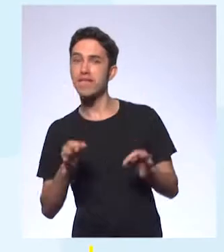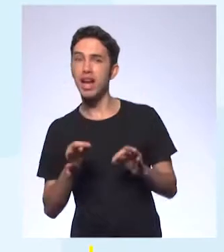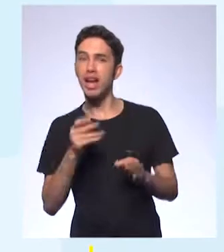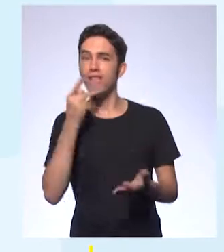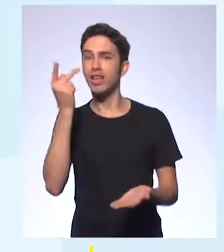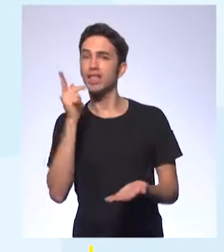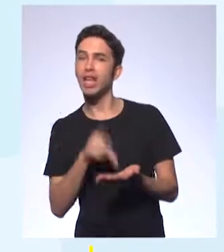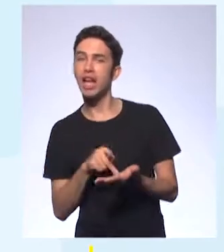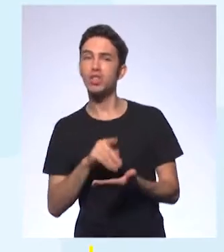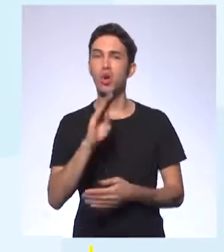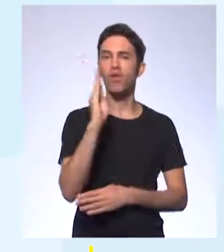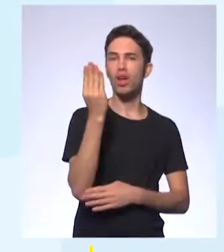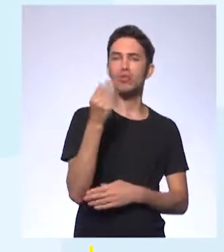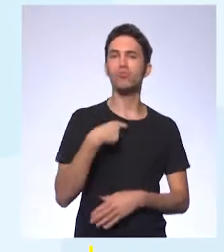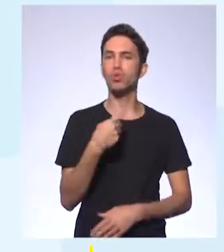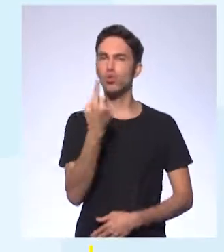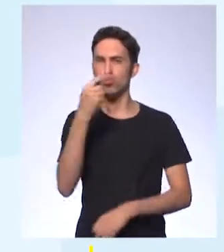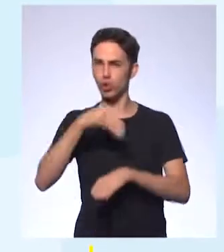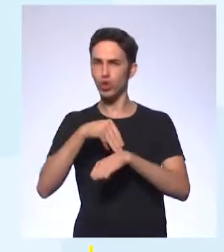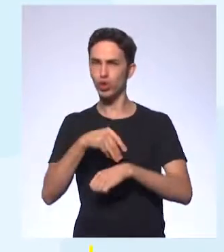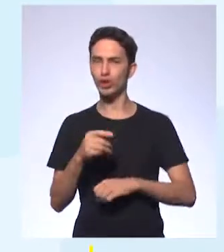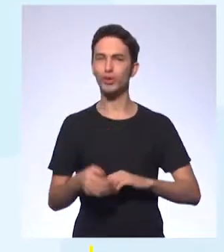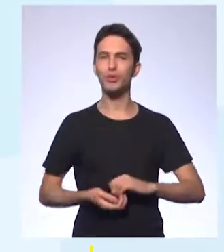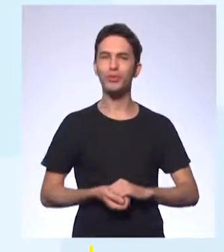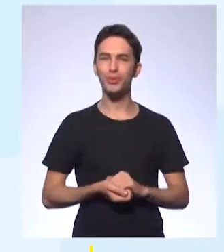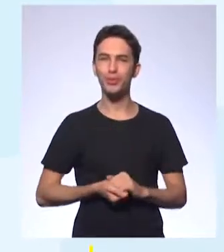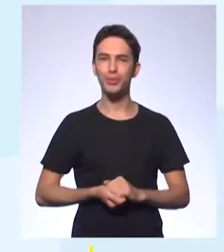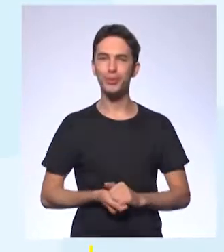não? Vamos deixar um minutinho só, bem rapidinho.